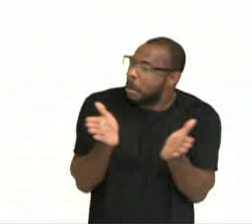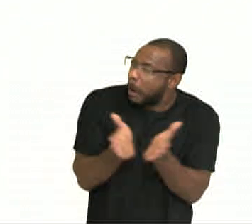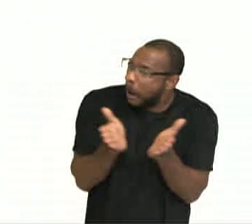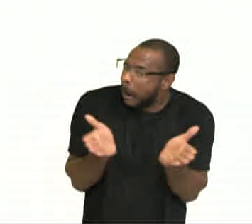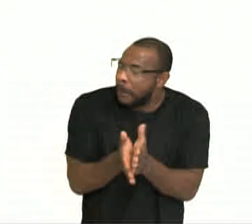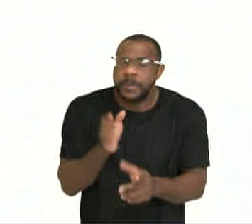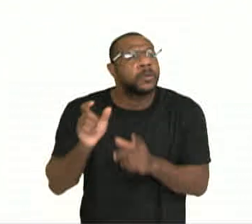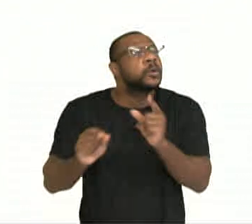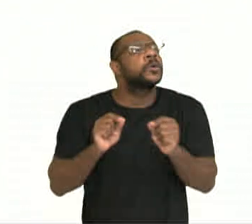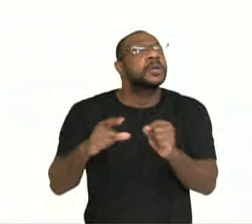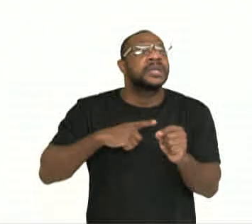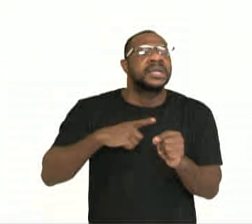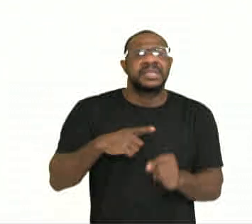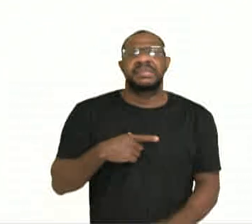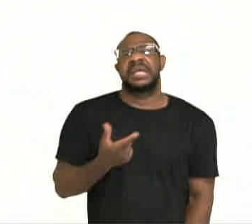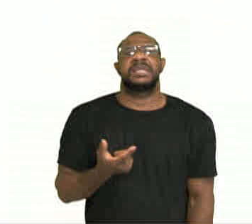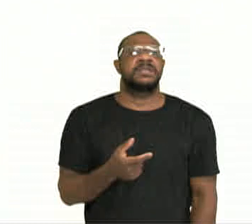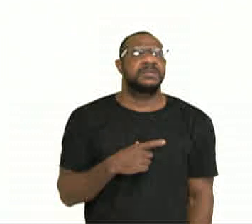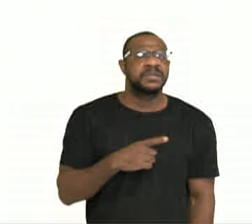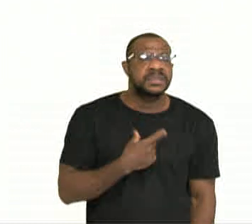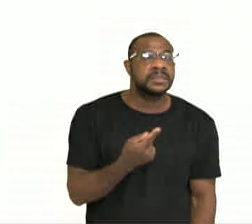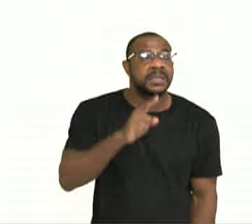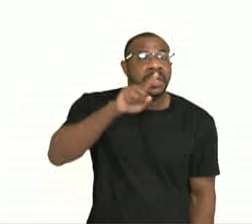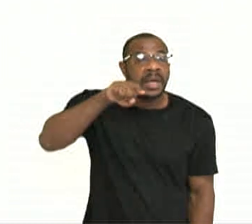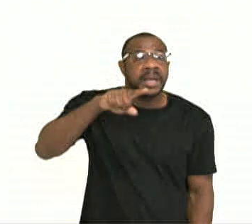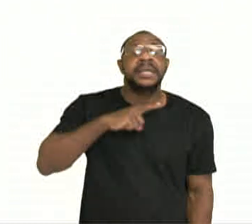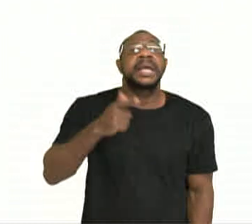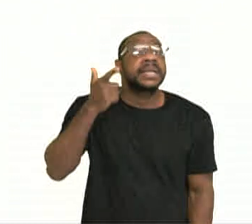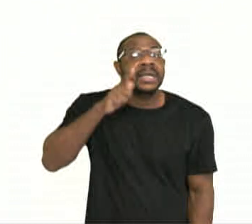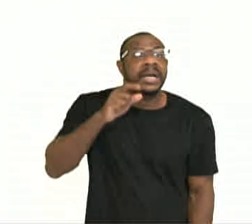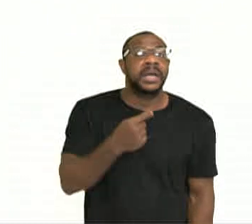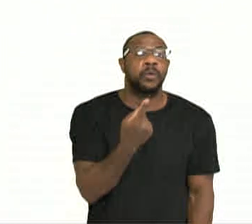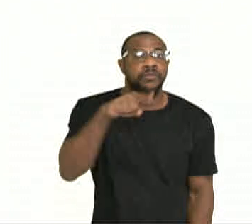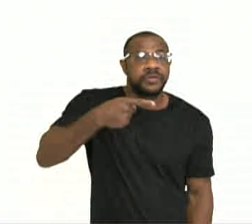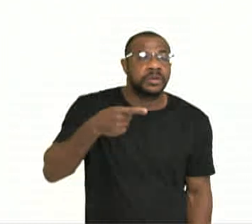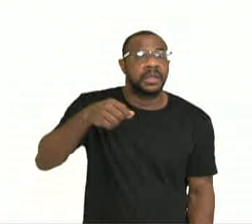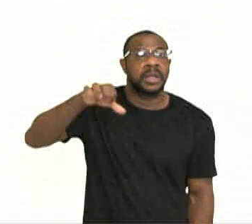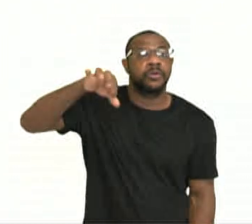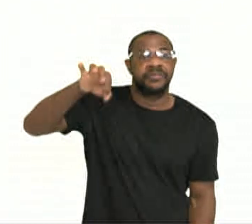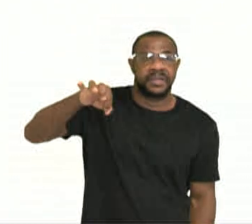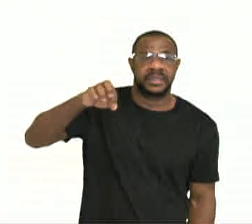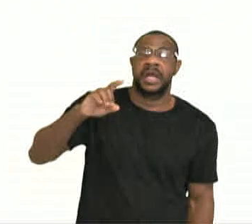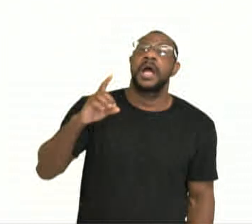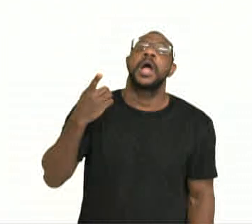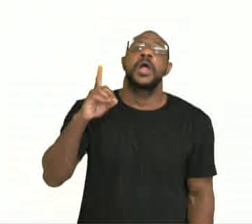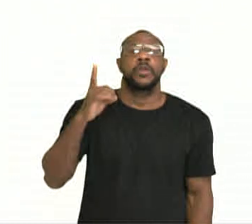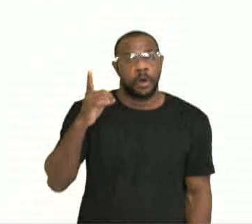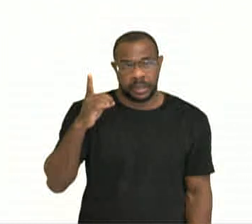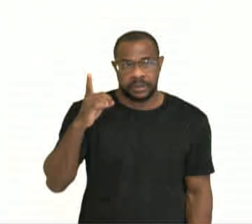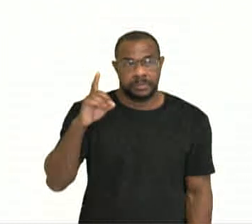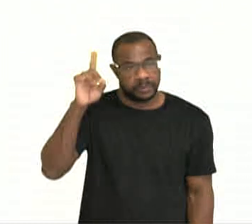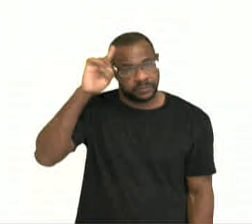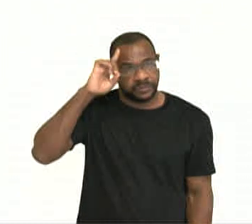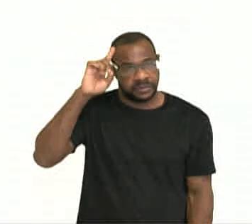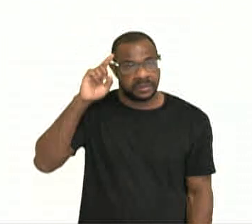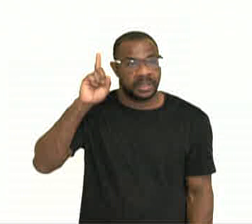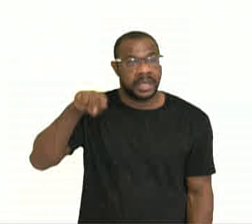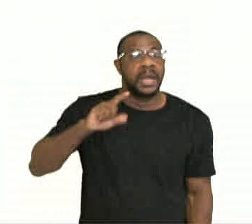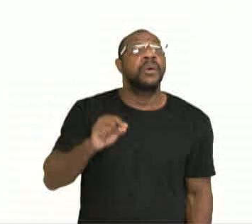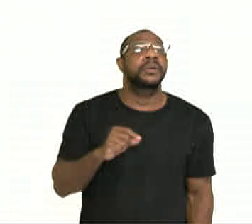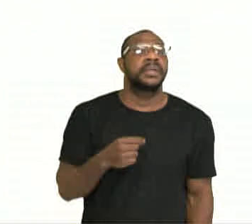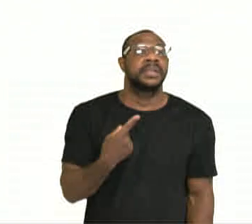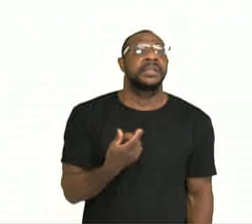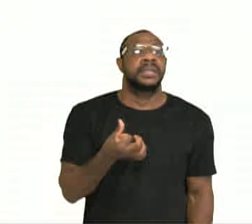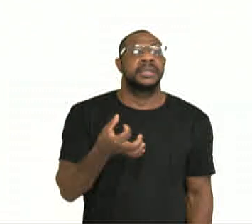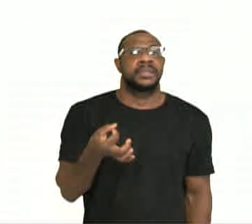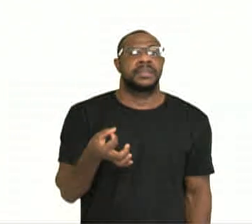quem dispõe de menos de 1,9 dólares por dia, o que equivale a aproximadamente R$